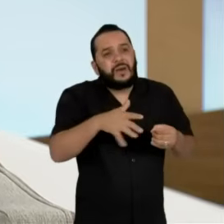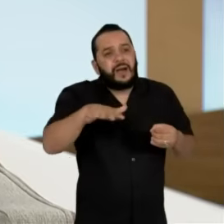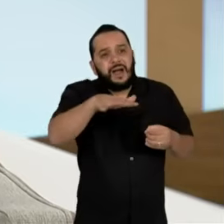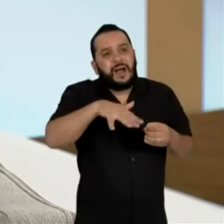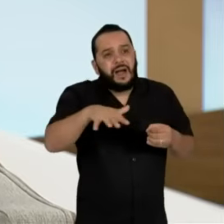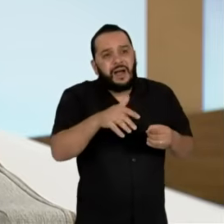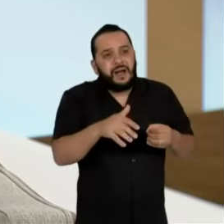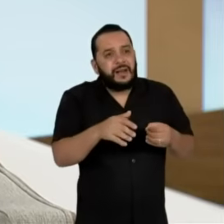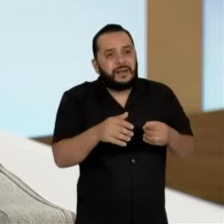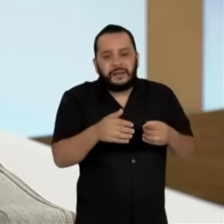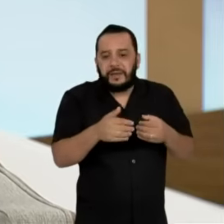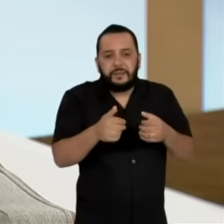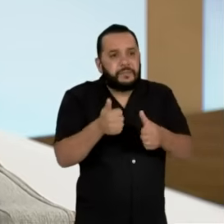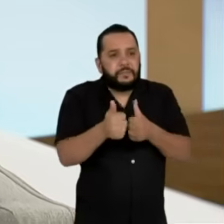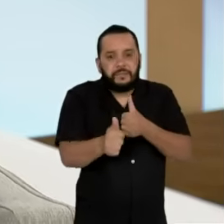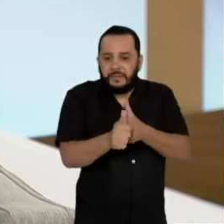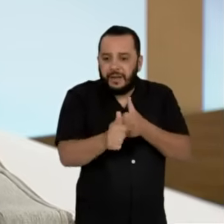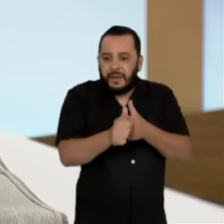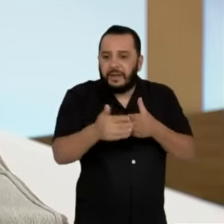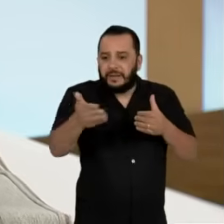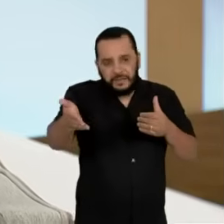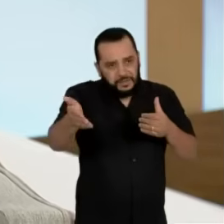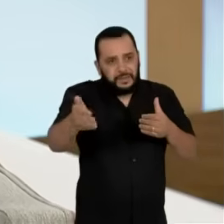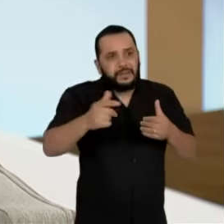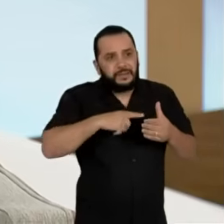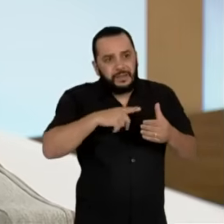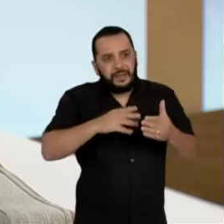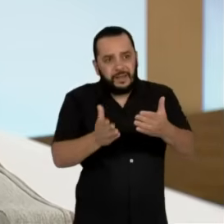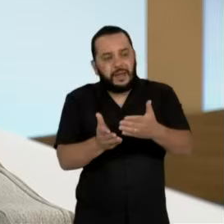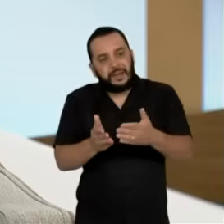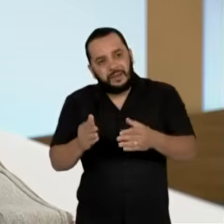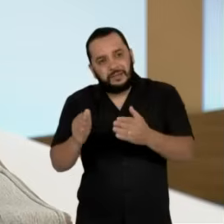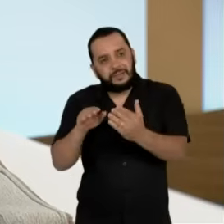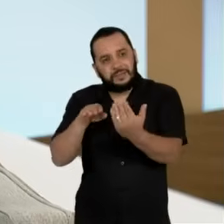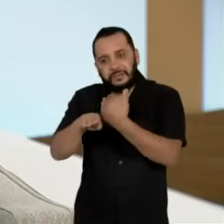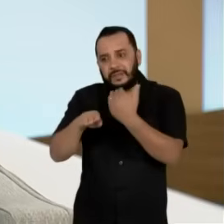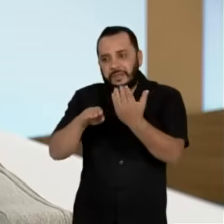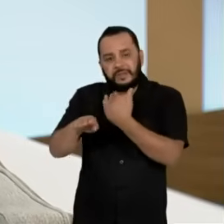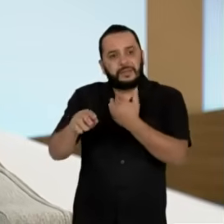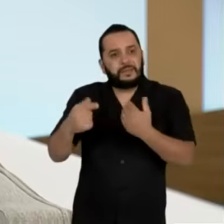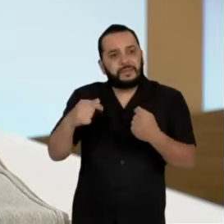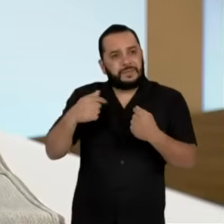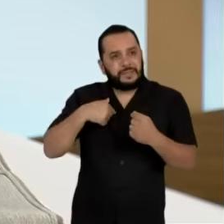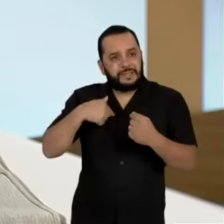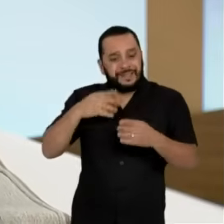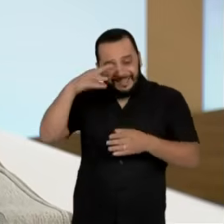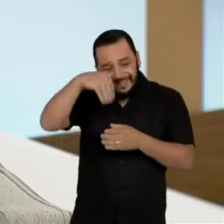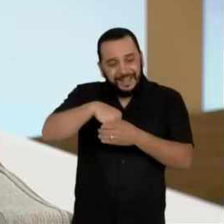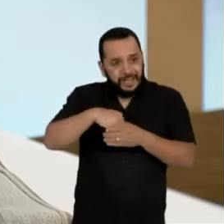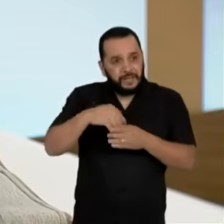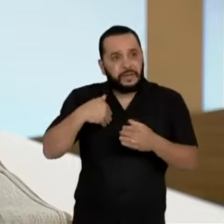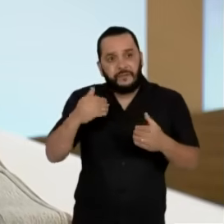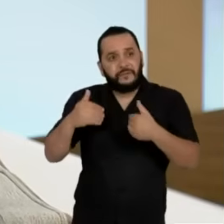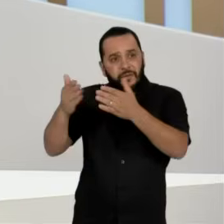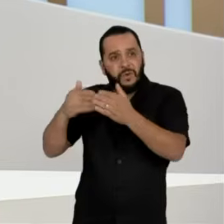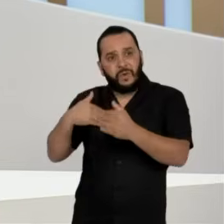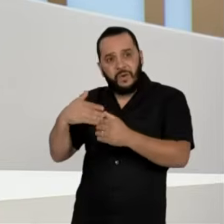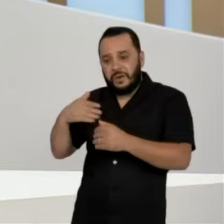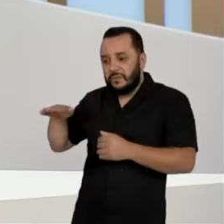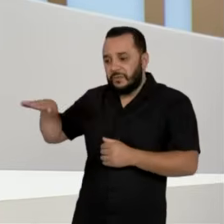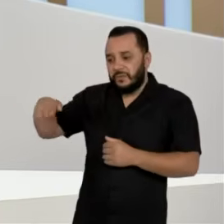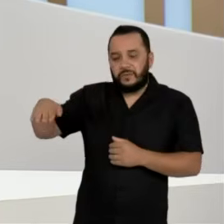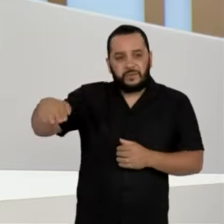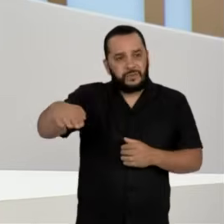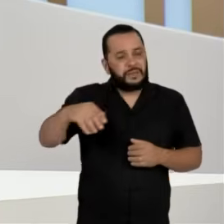que você... ótimo para porto, e aí a estrada que vai trazer os caminhões não vai passar ali na beira da cidade, vai passar ali fora, a cidade não vai